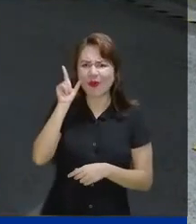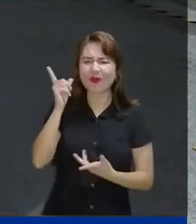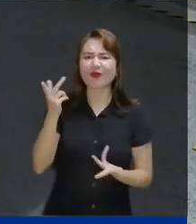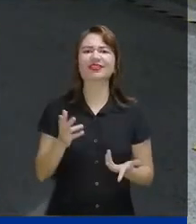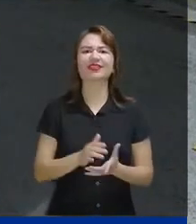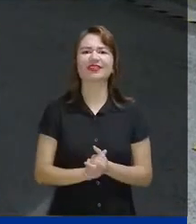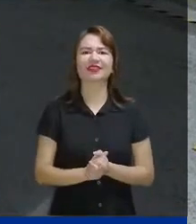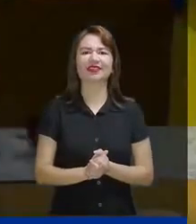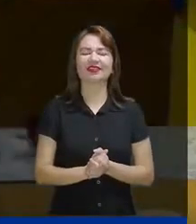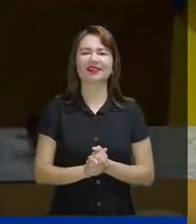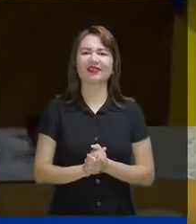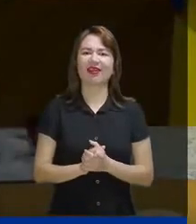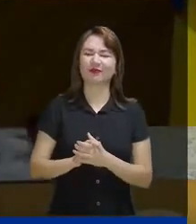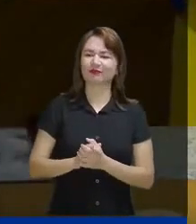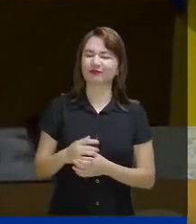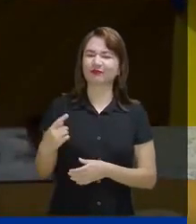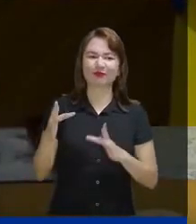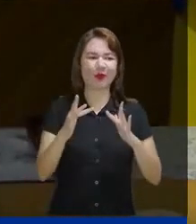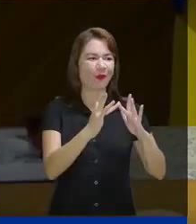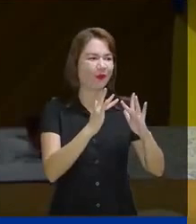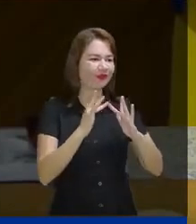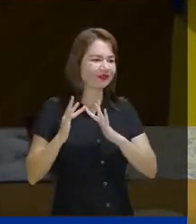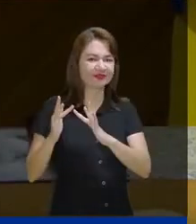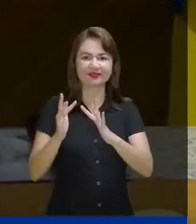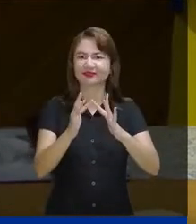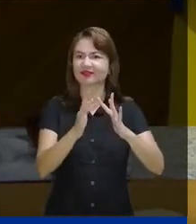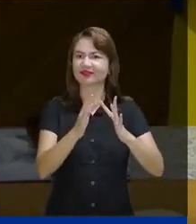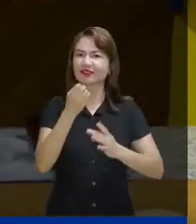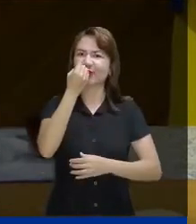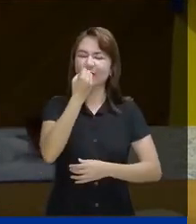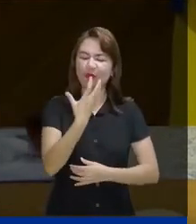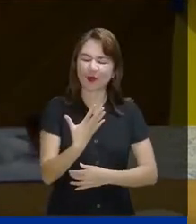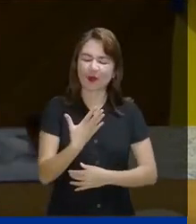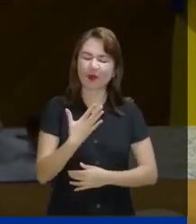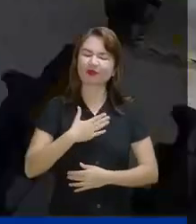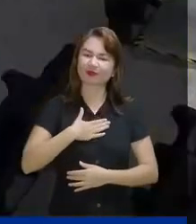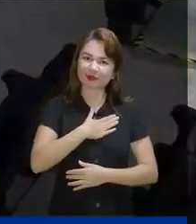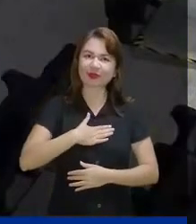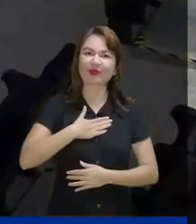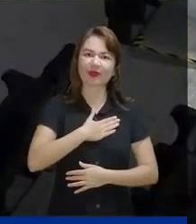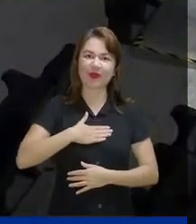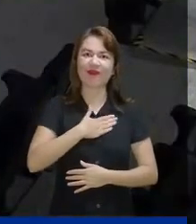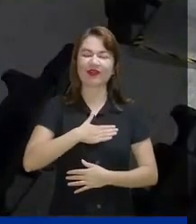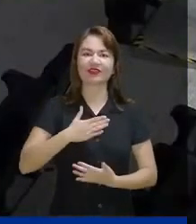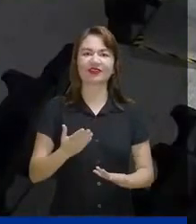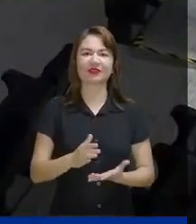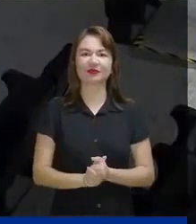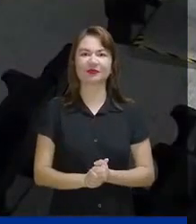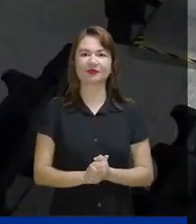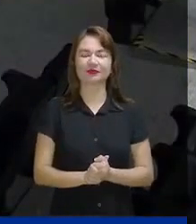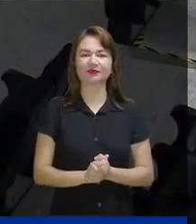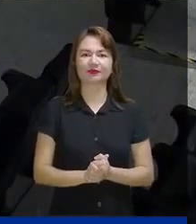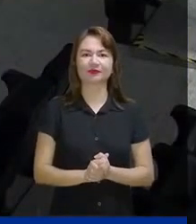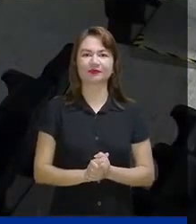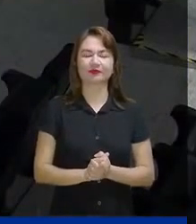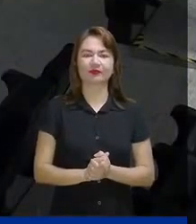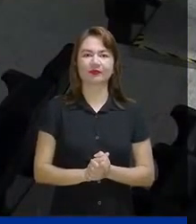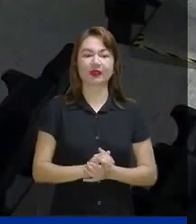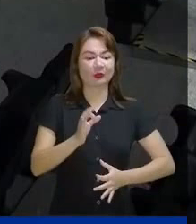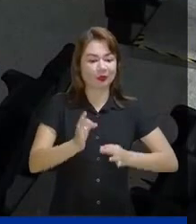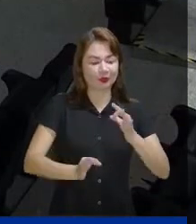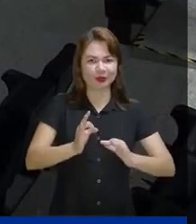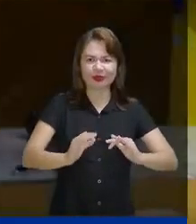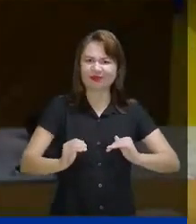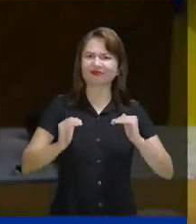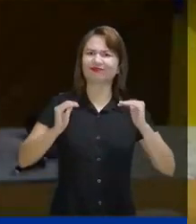né? O nosso convívio realmente Na tem barra sido inferior da tela, 19ª muito sessão agradável, judiciária debate ordinária do de alto TRE. nível,